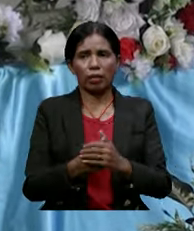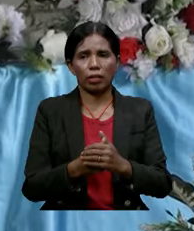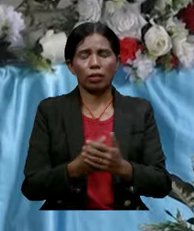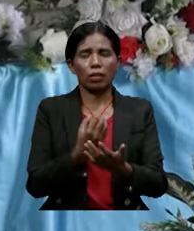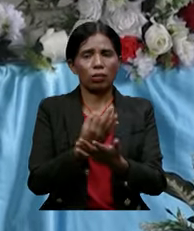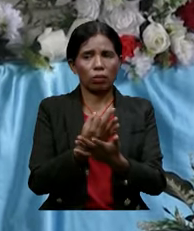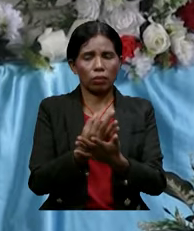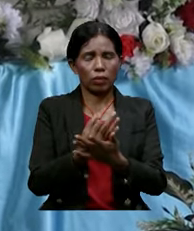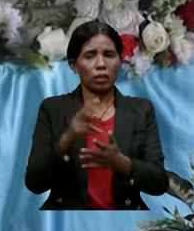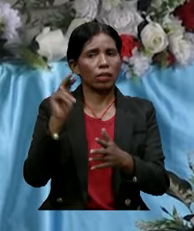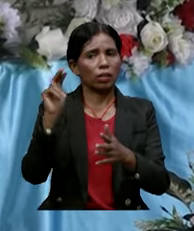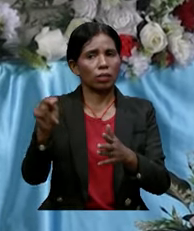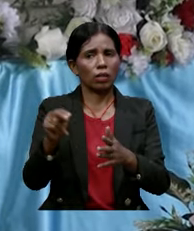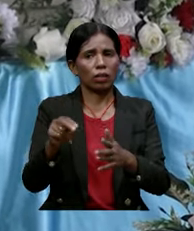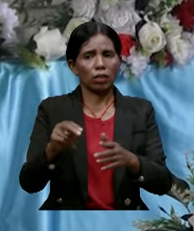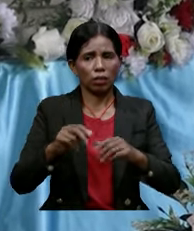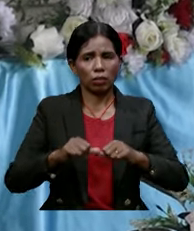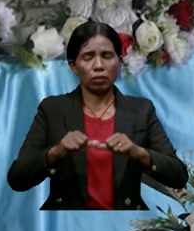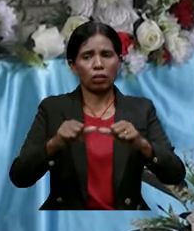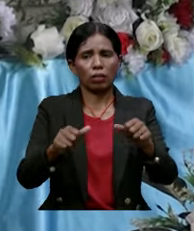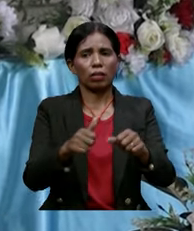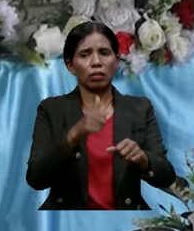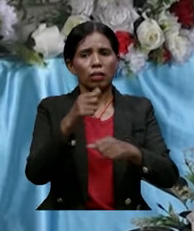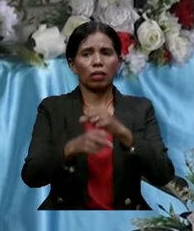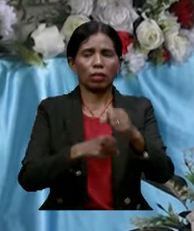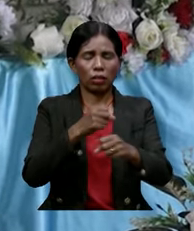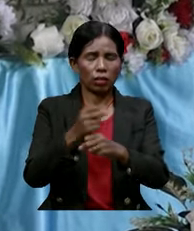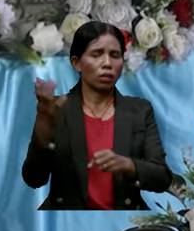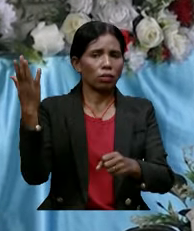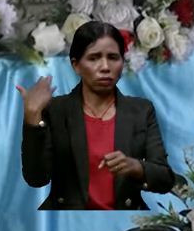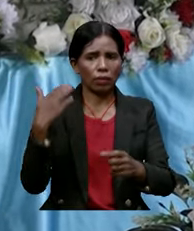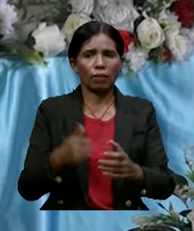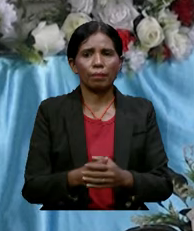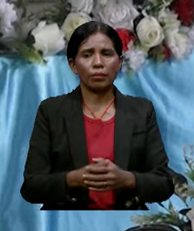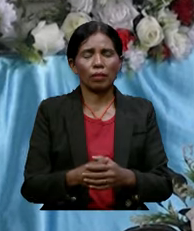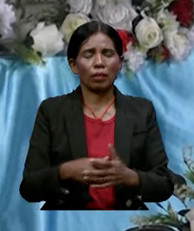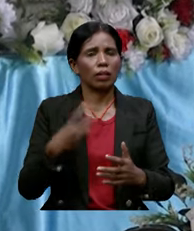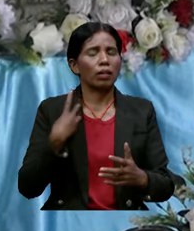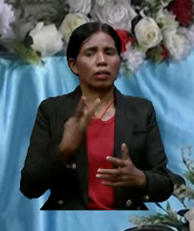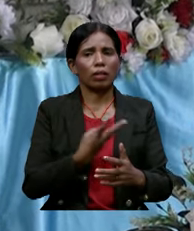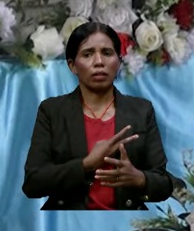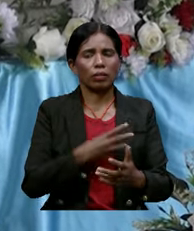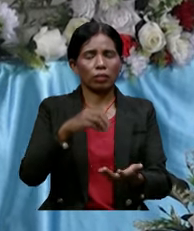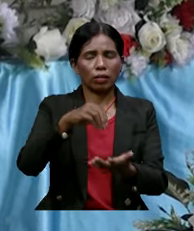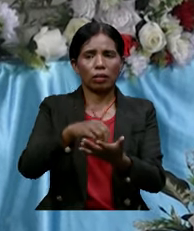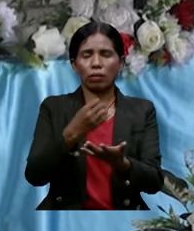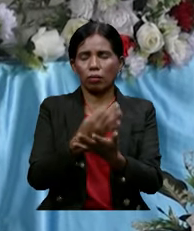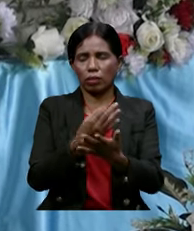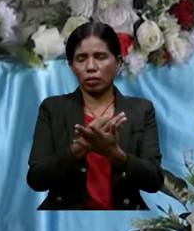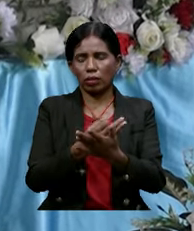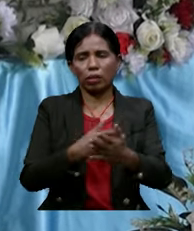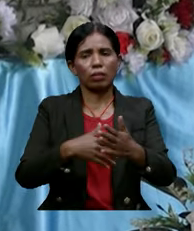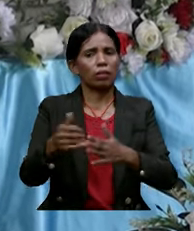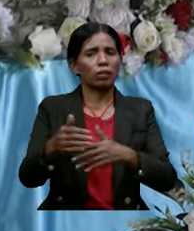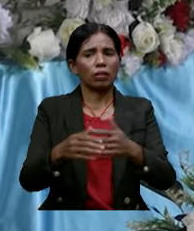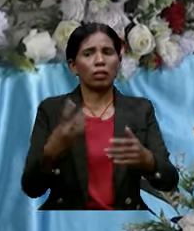finanças, de nem marcar, lá o anexão foi de lá, o que tinha ido a Liubá, e tá. A total fundo eu rendei com nós